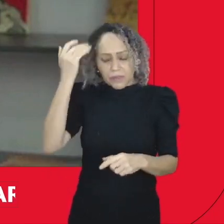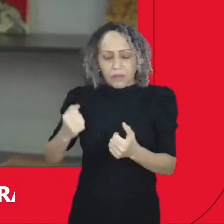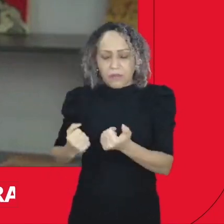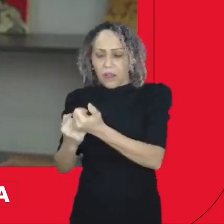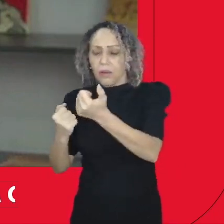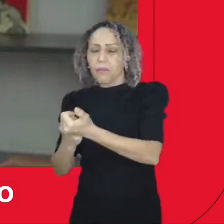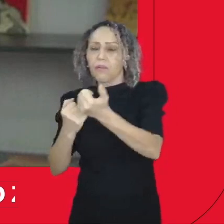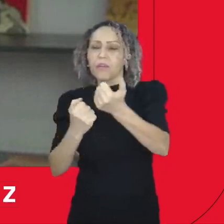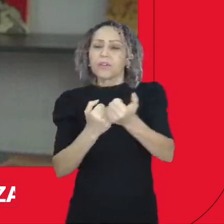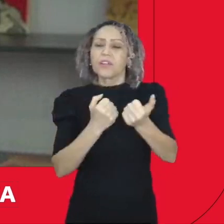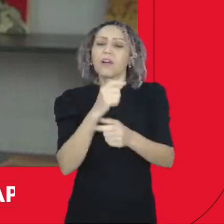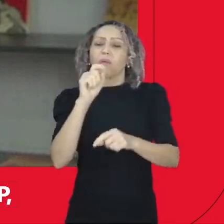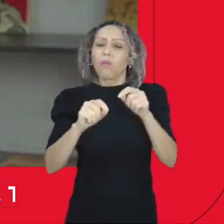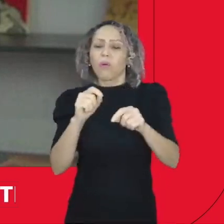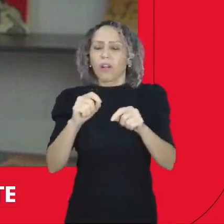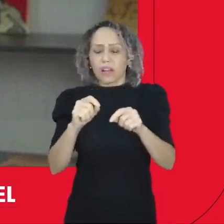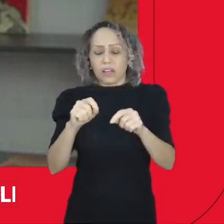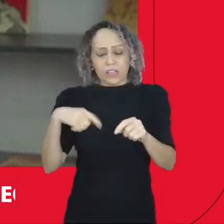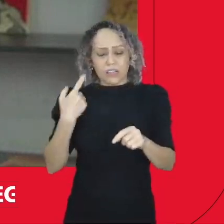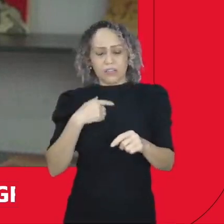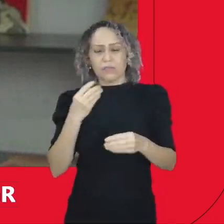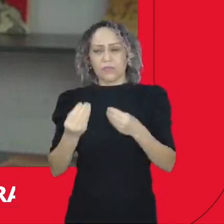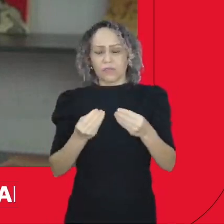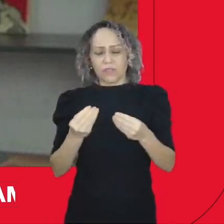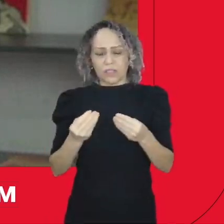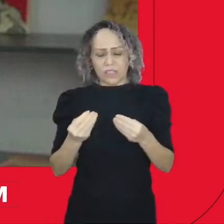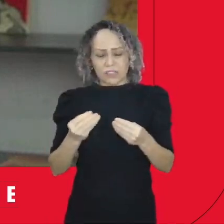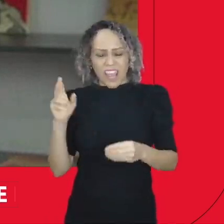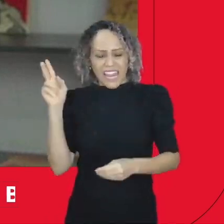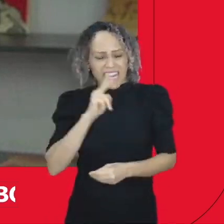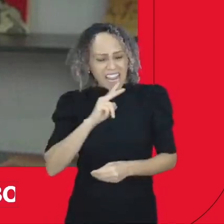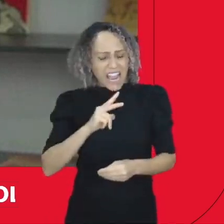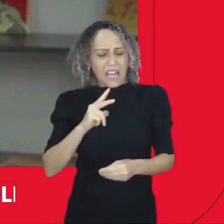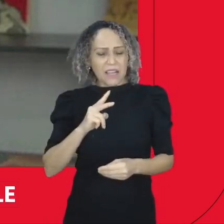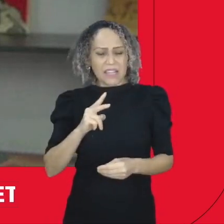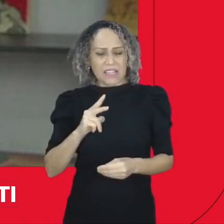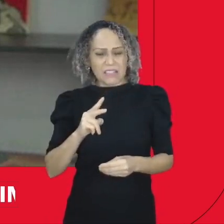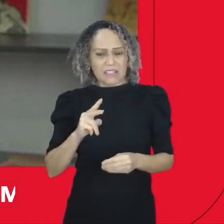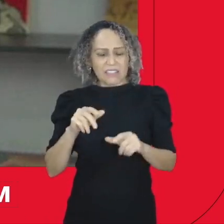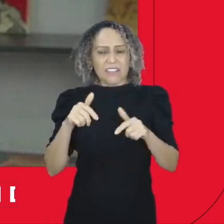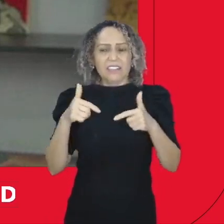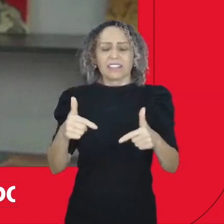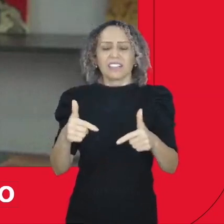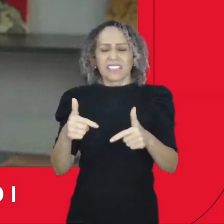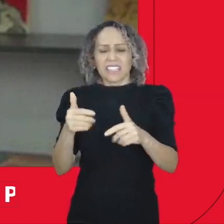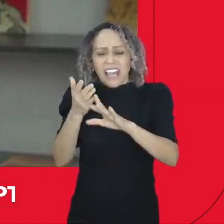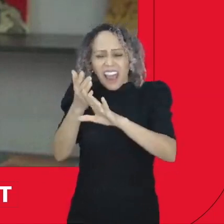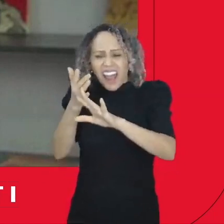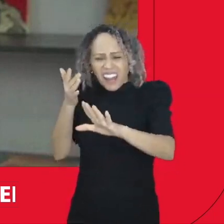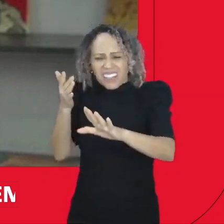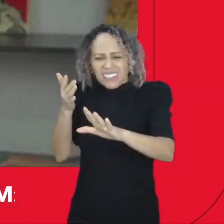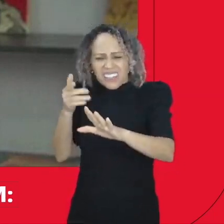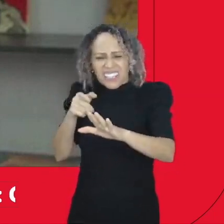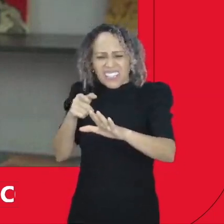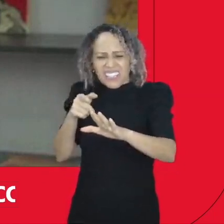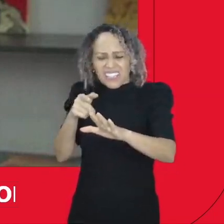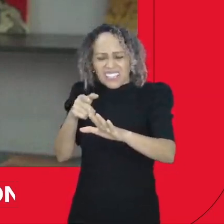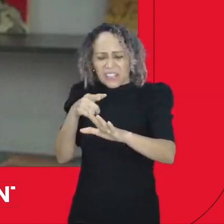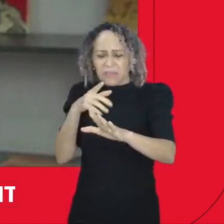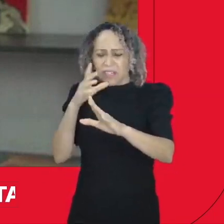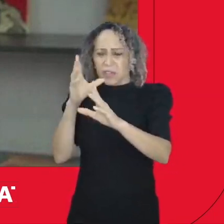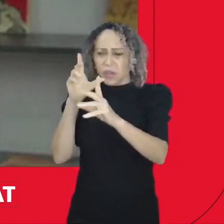assumi o compromisso. Eleito governador, nós vamos de imediato estabelecer um diálogo com todas as regiões do Rio Grande do Sul.